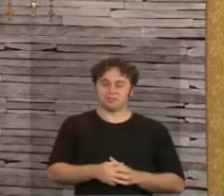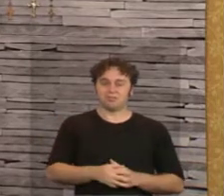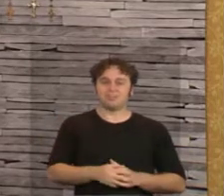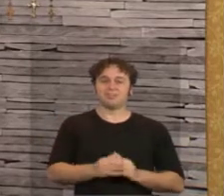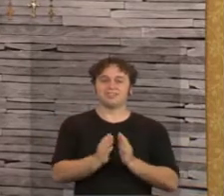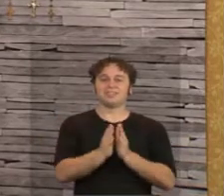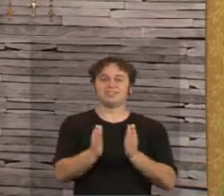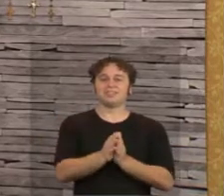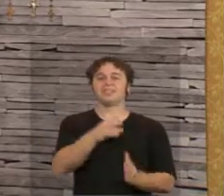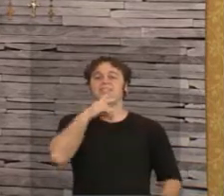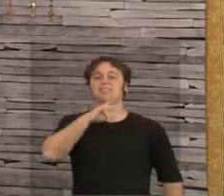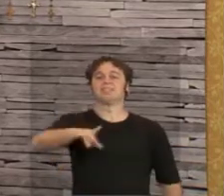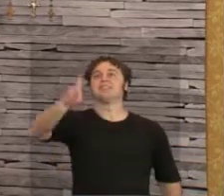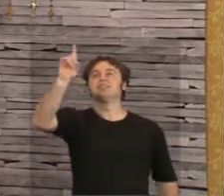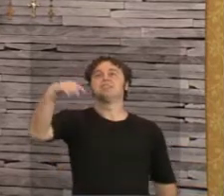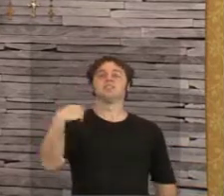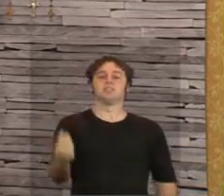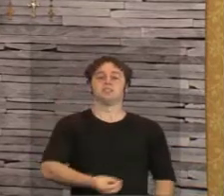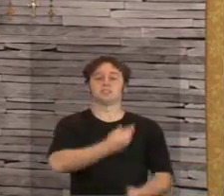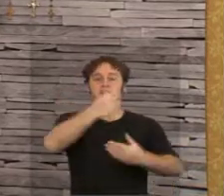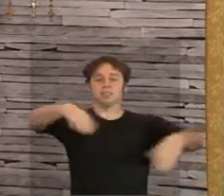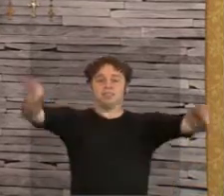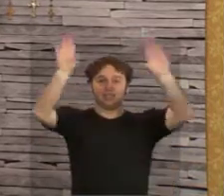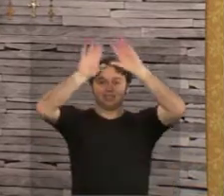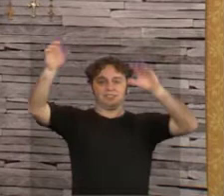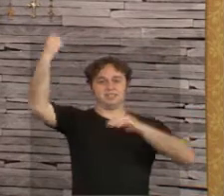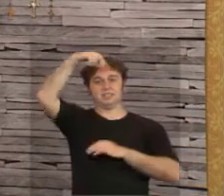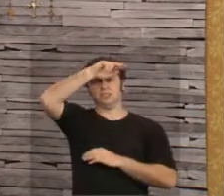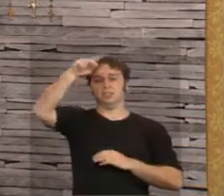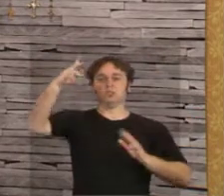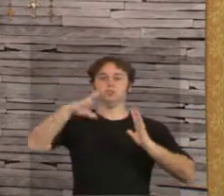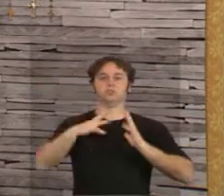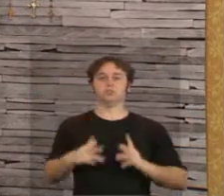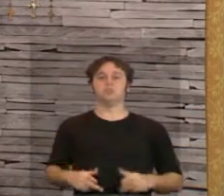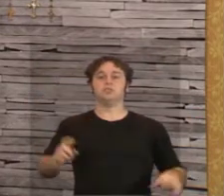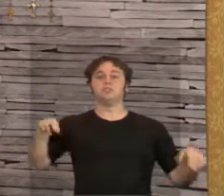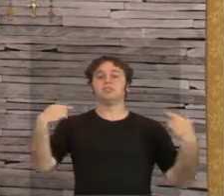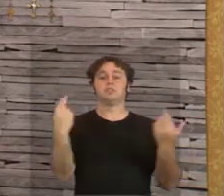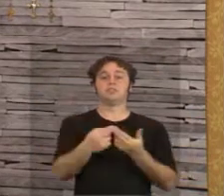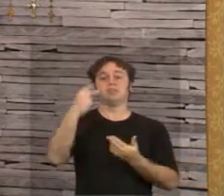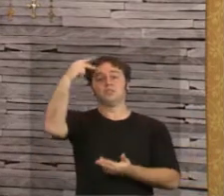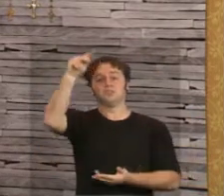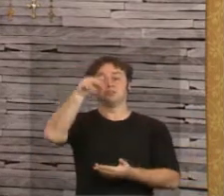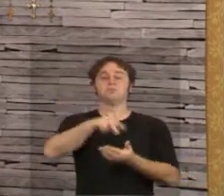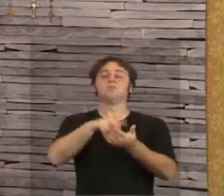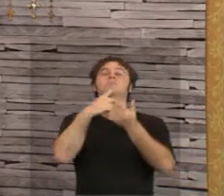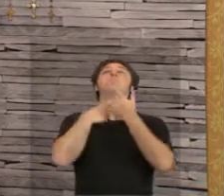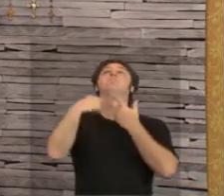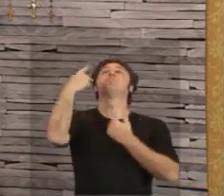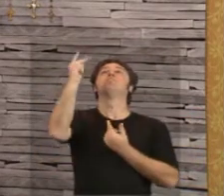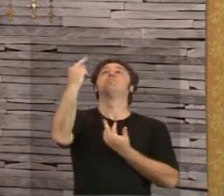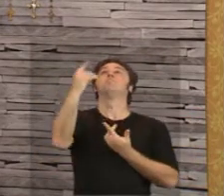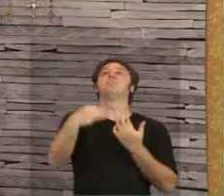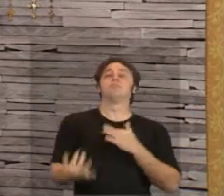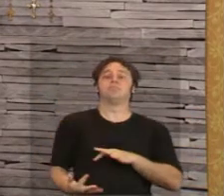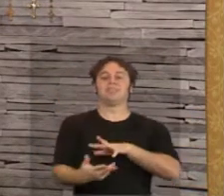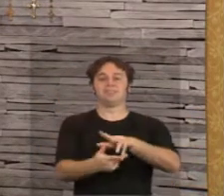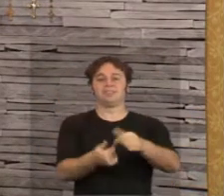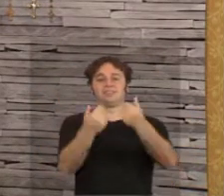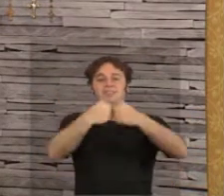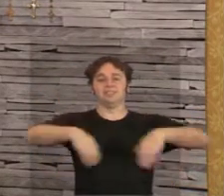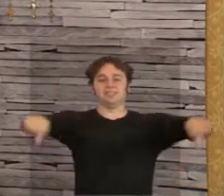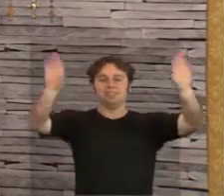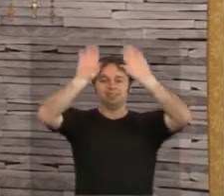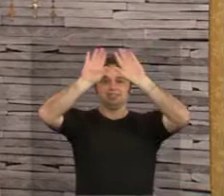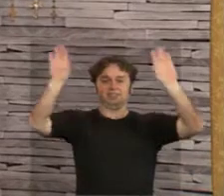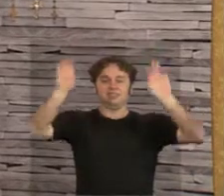Sevilha. Pai nosso que estais nos céus, santificado seja o vosso nome. Venha a nós o vosso reino, seja feita a vossa